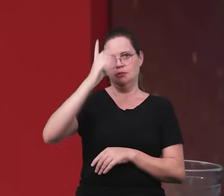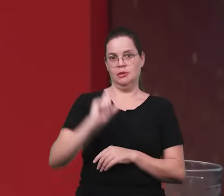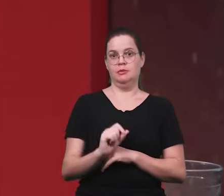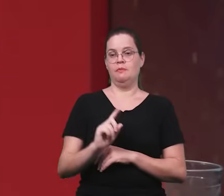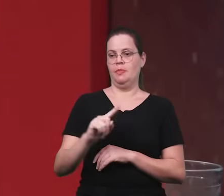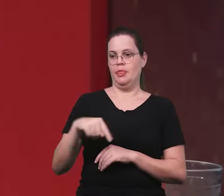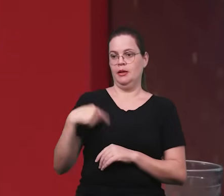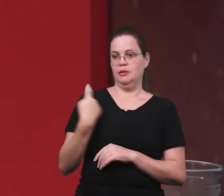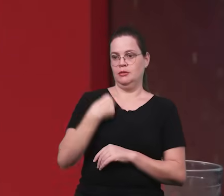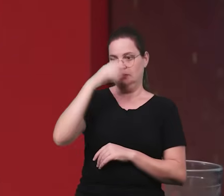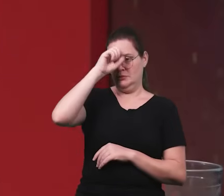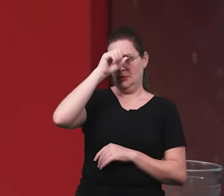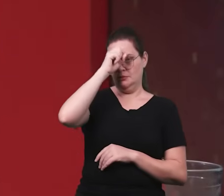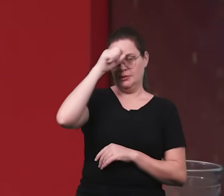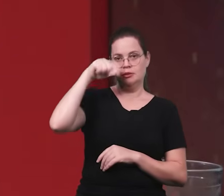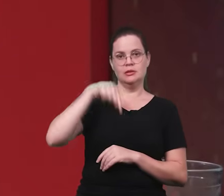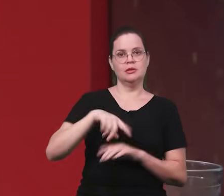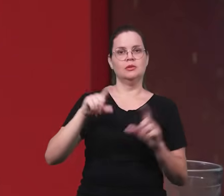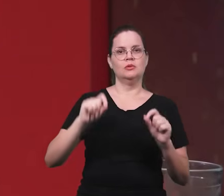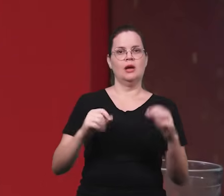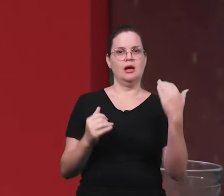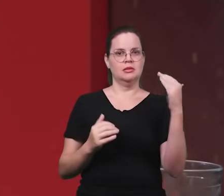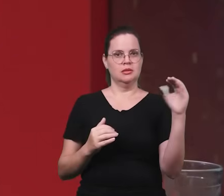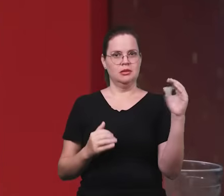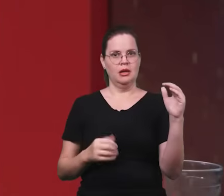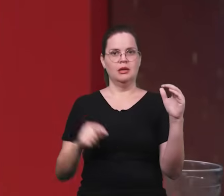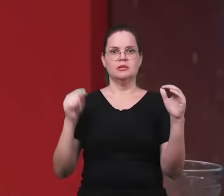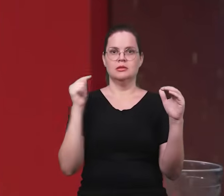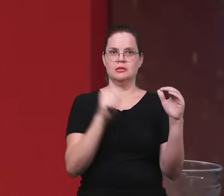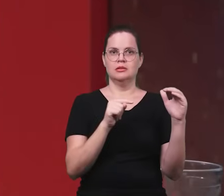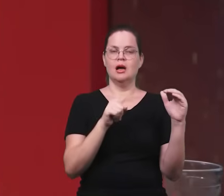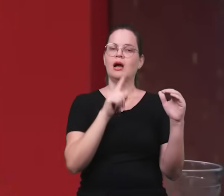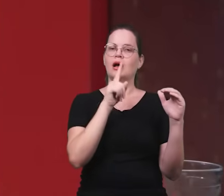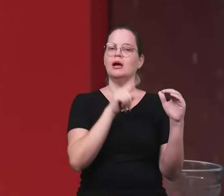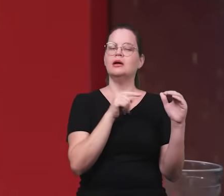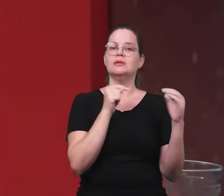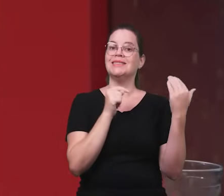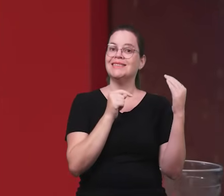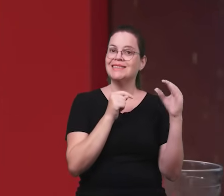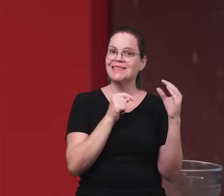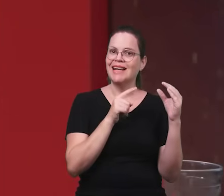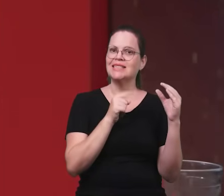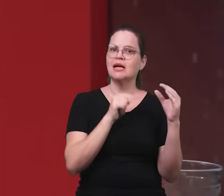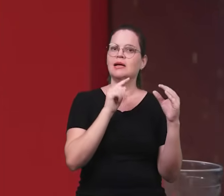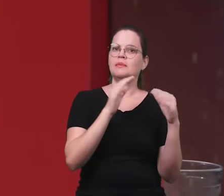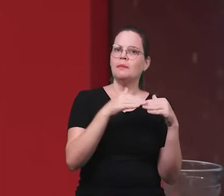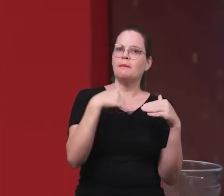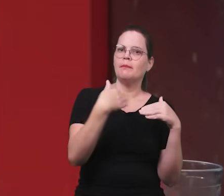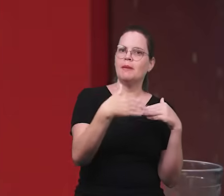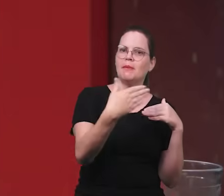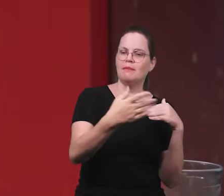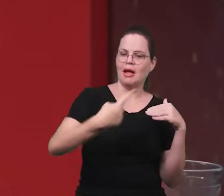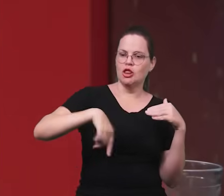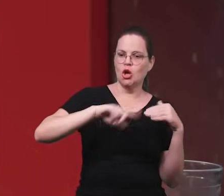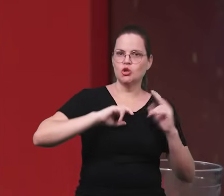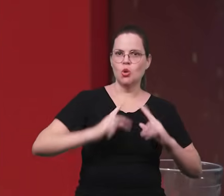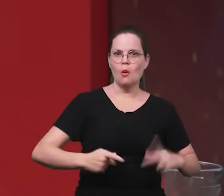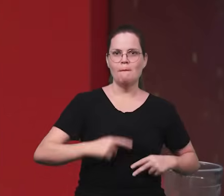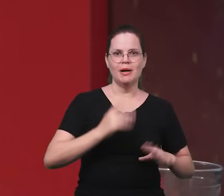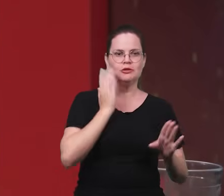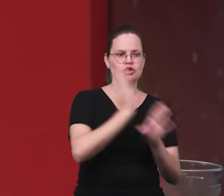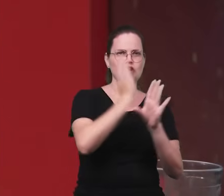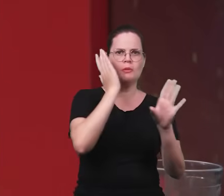aprendendo aqui, que a ciência, ela é descoberta pelo homem, e isso é